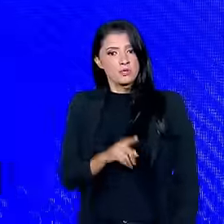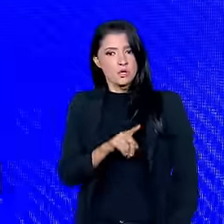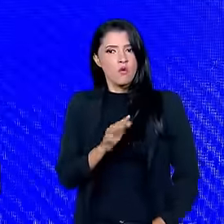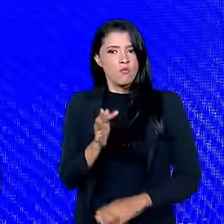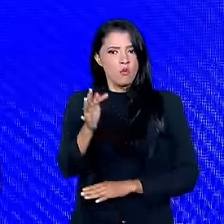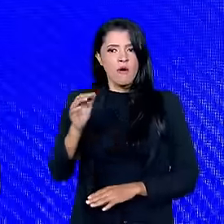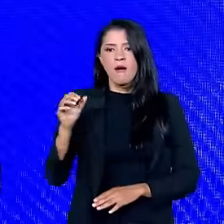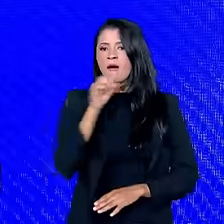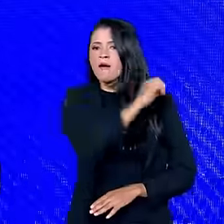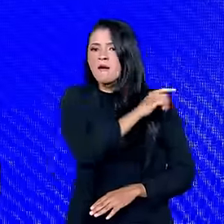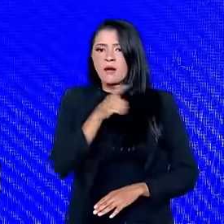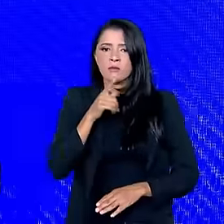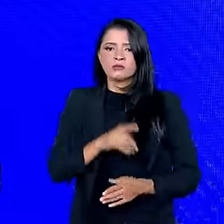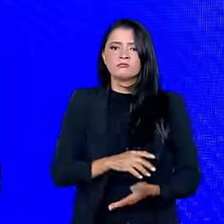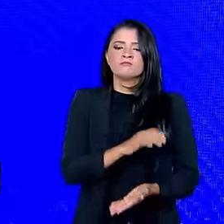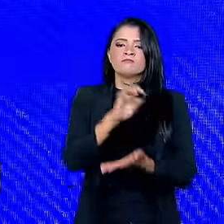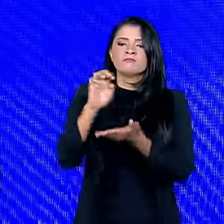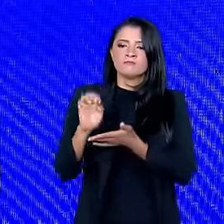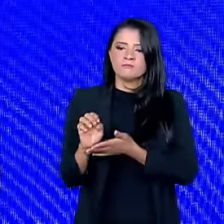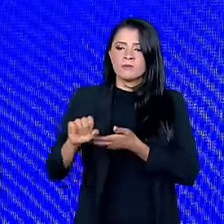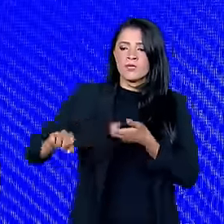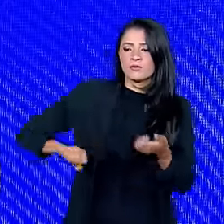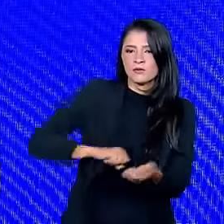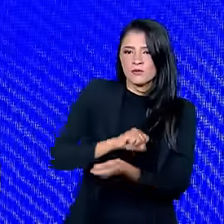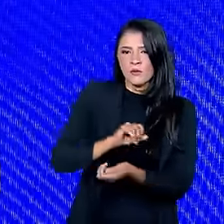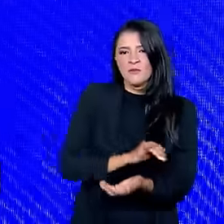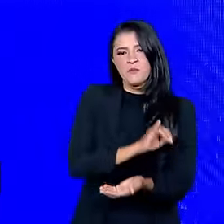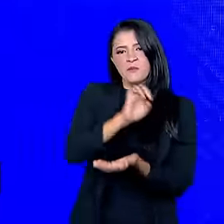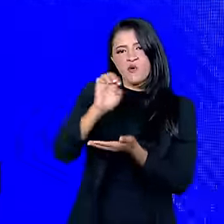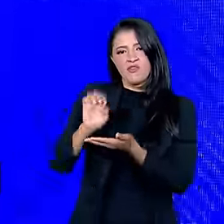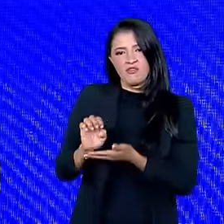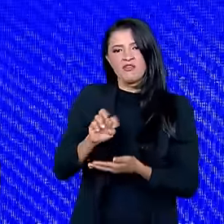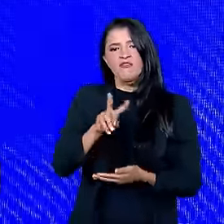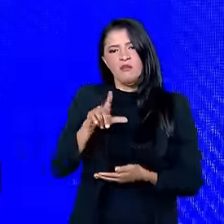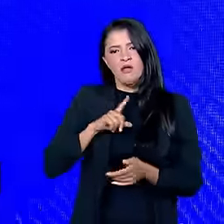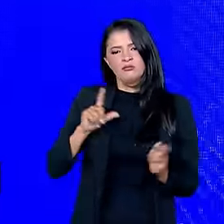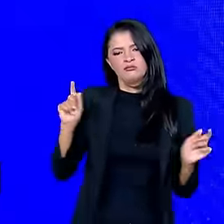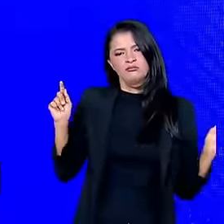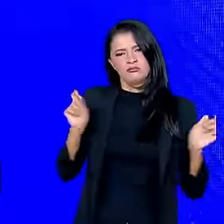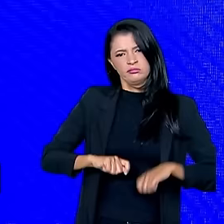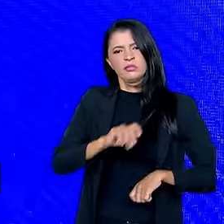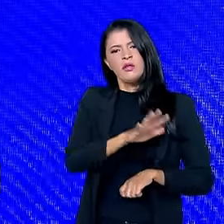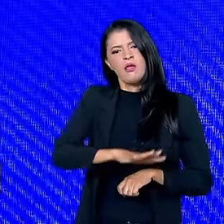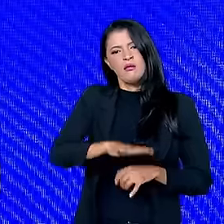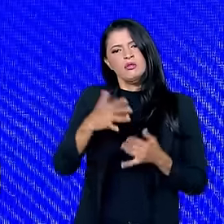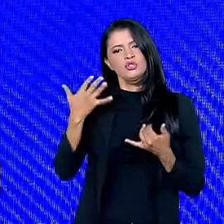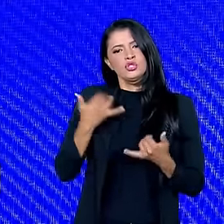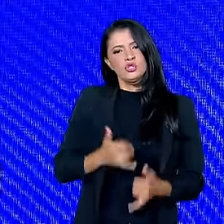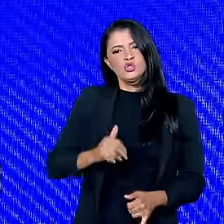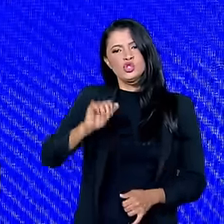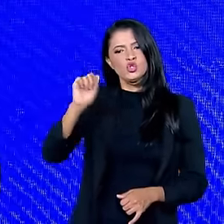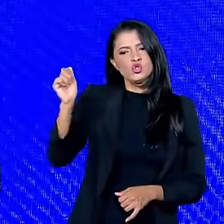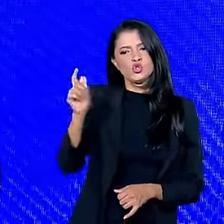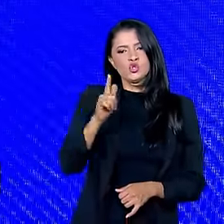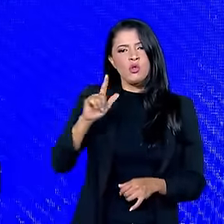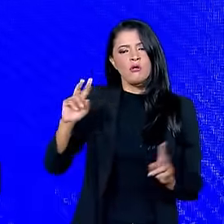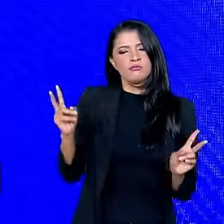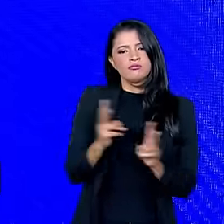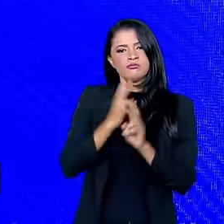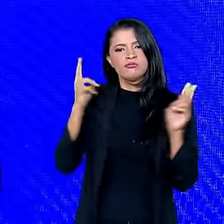um exportador de sustentabilidade. Temos imenso potencial nos setores de energia solar,